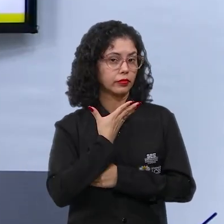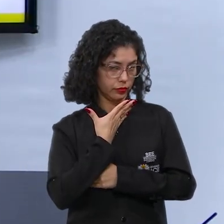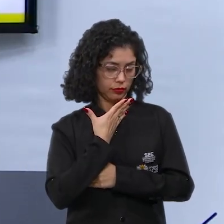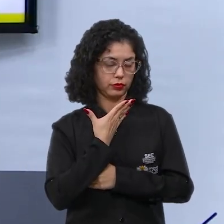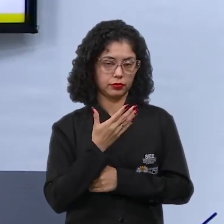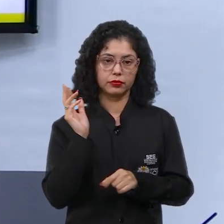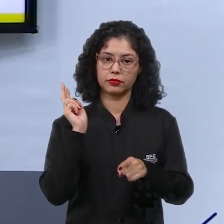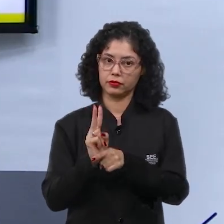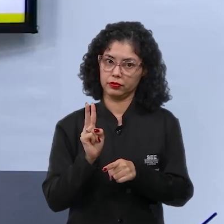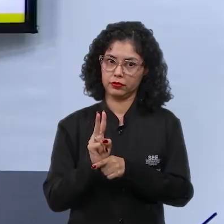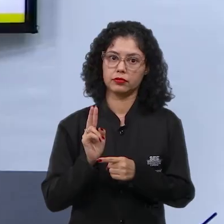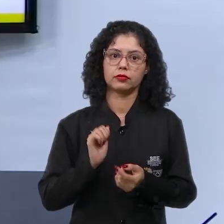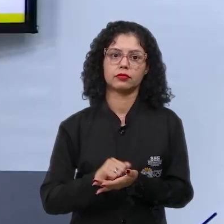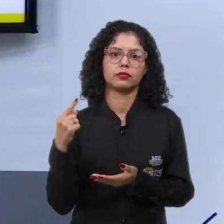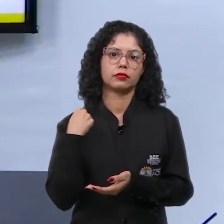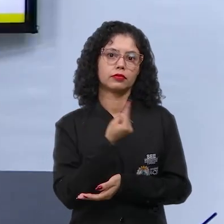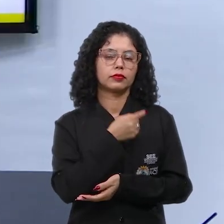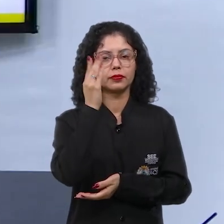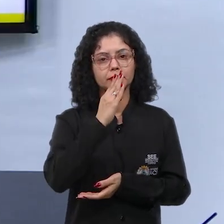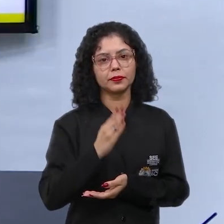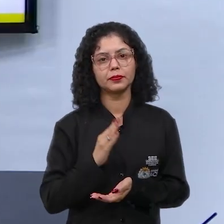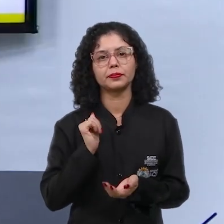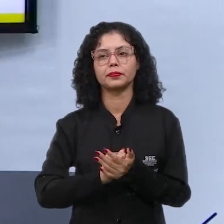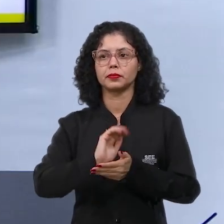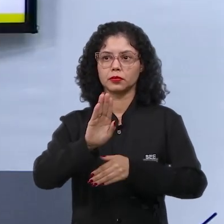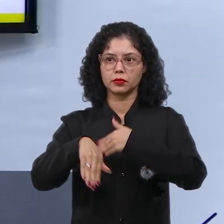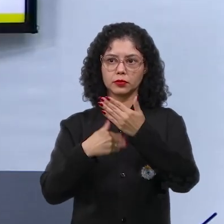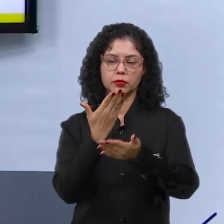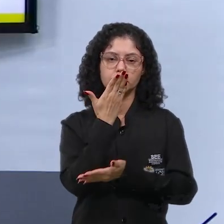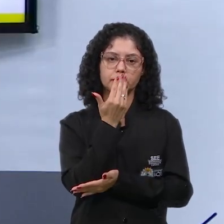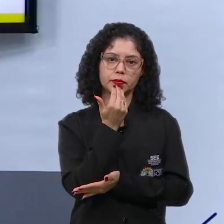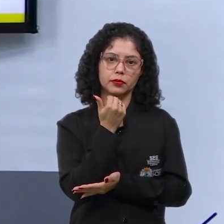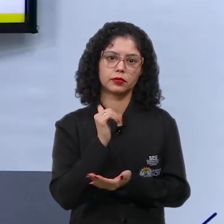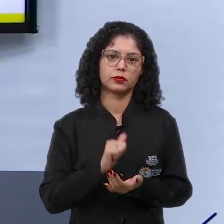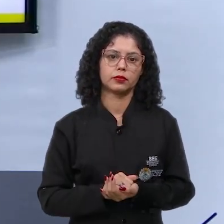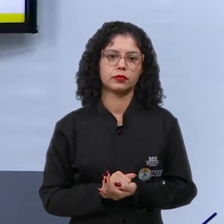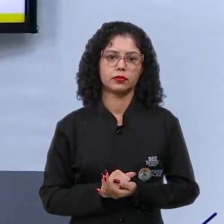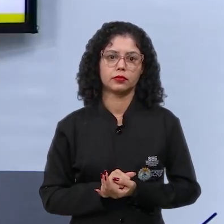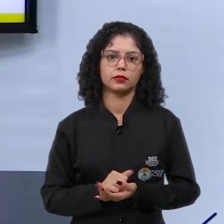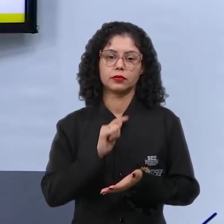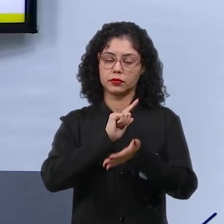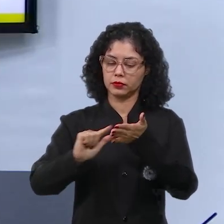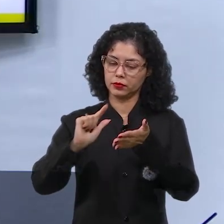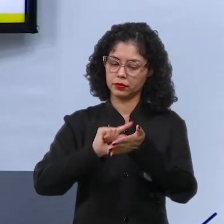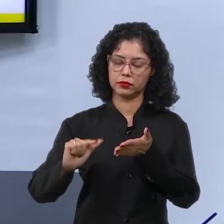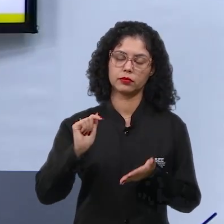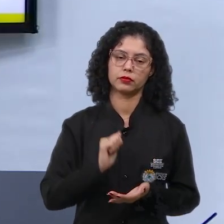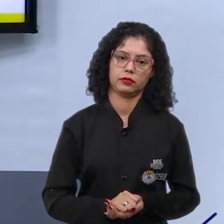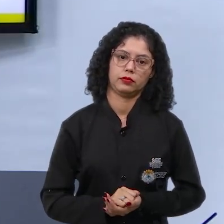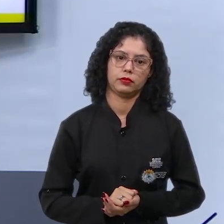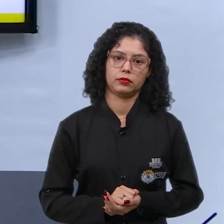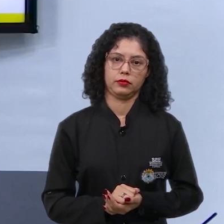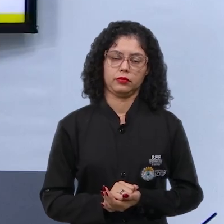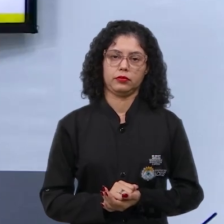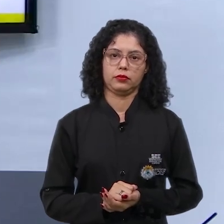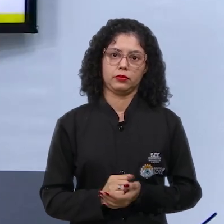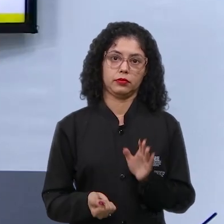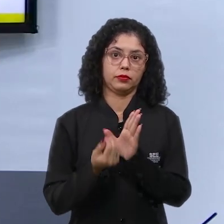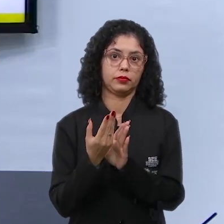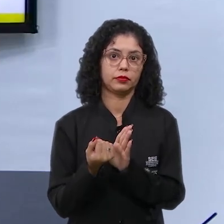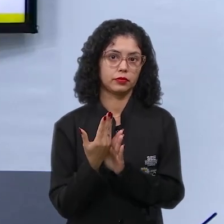que ajudam muito o nosso Brasil a desenvolver alimentos de uma forma mais limpa, a